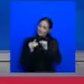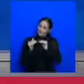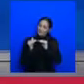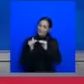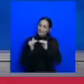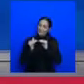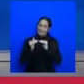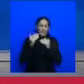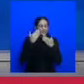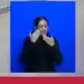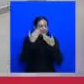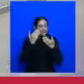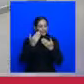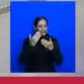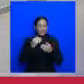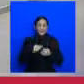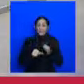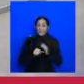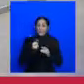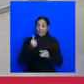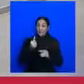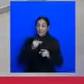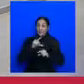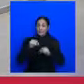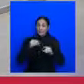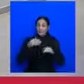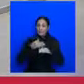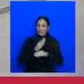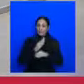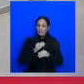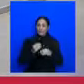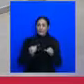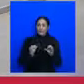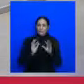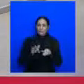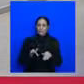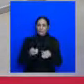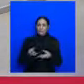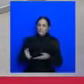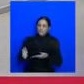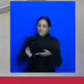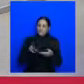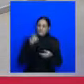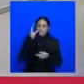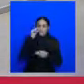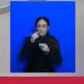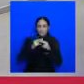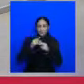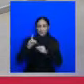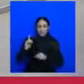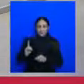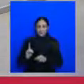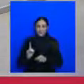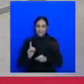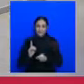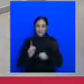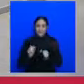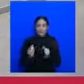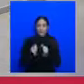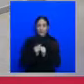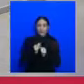Sim, confirmo. Obrigado. Primeiro sorteio realizado. Vou convidar novamente o Eduardo, nosso colega da Caixa. A